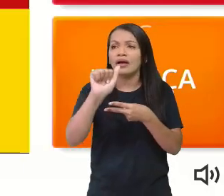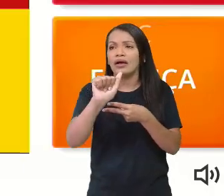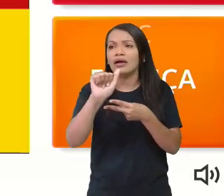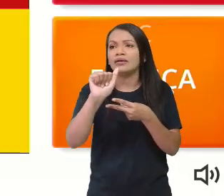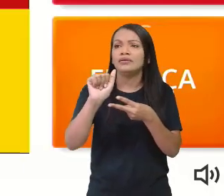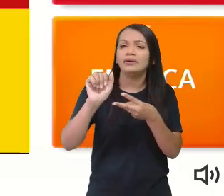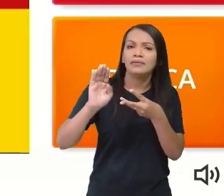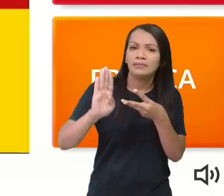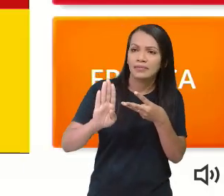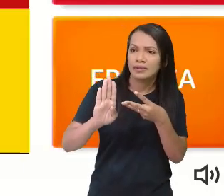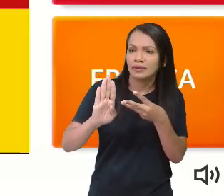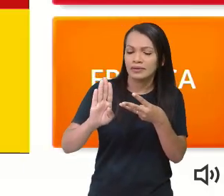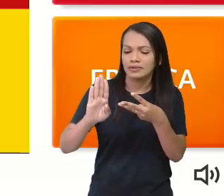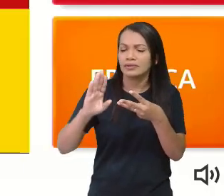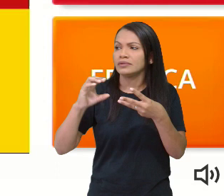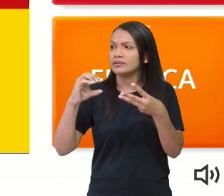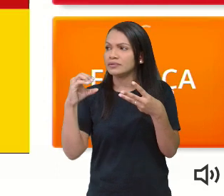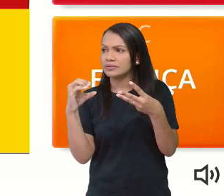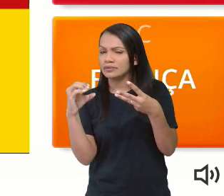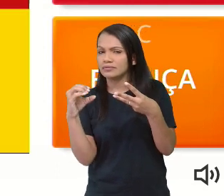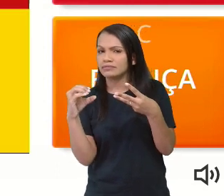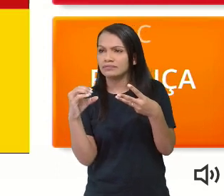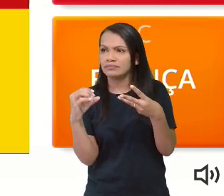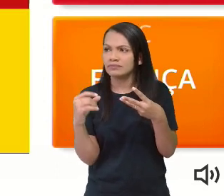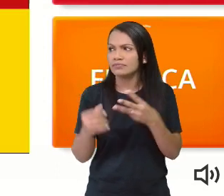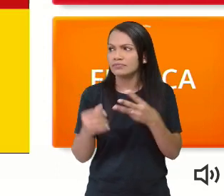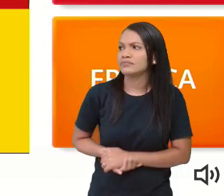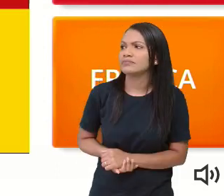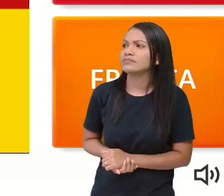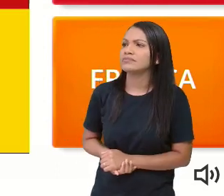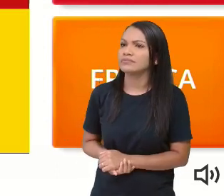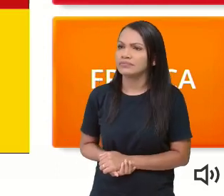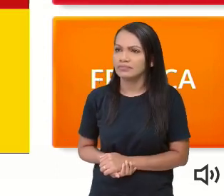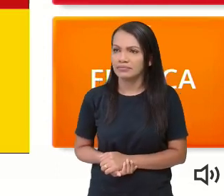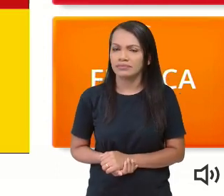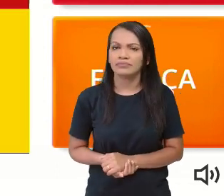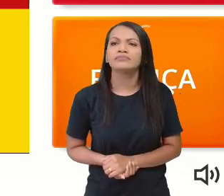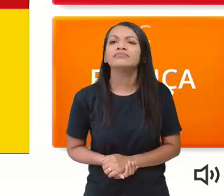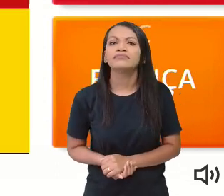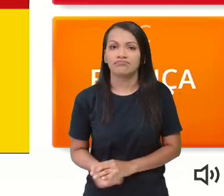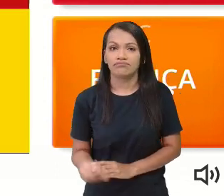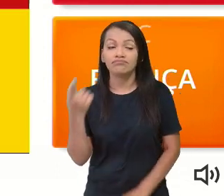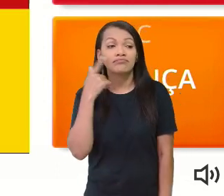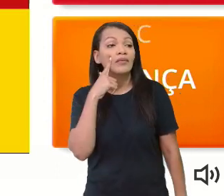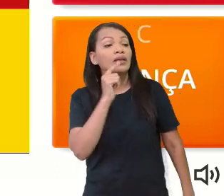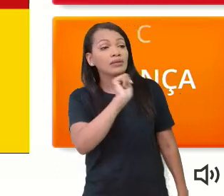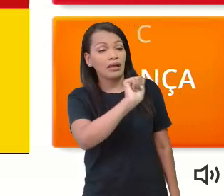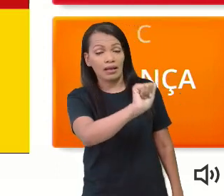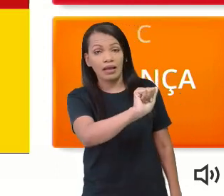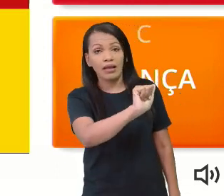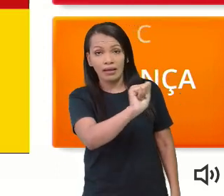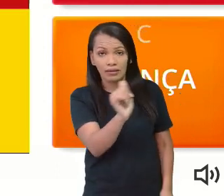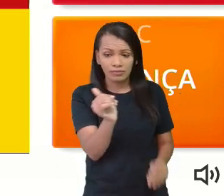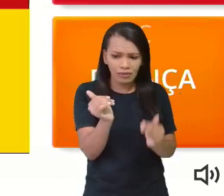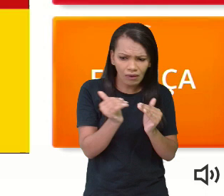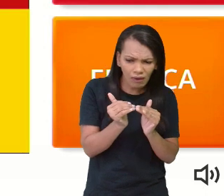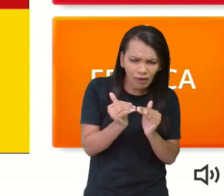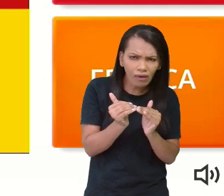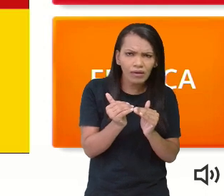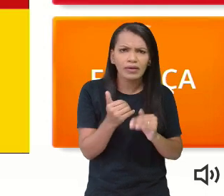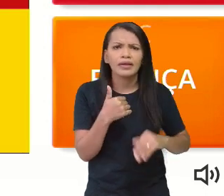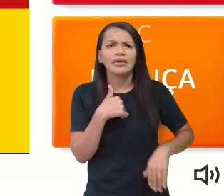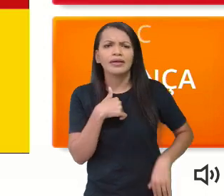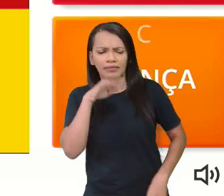da França. E da aí? Alemanha. A senhora acha que é a Alemanha? Alemanha. Letra A? A senhora concorda?